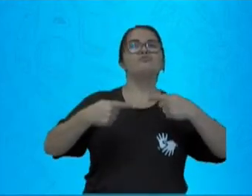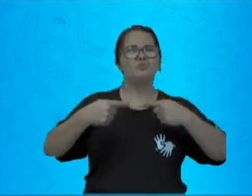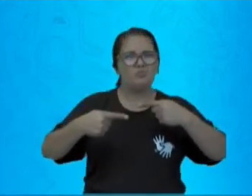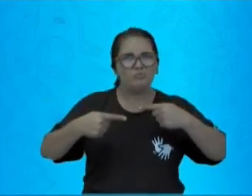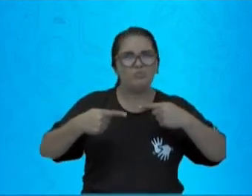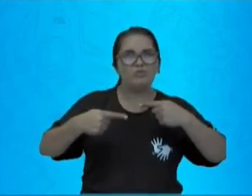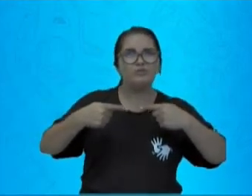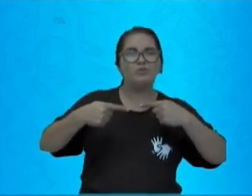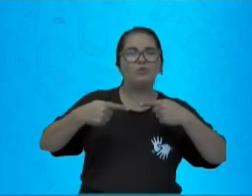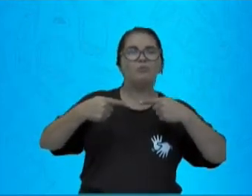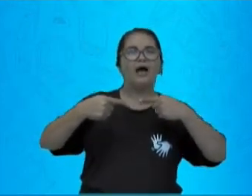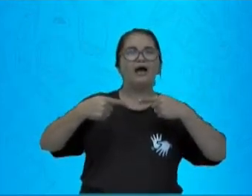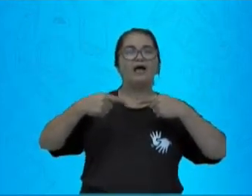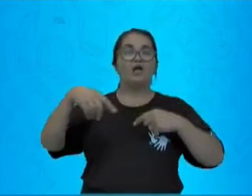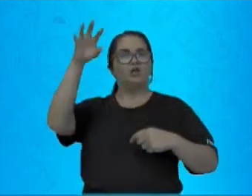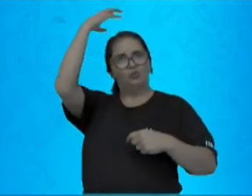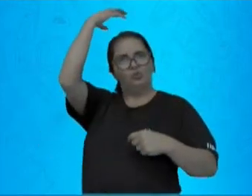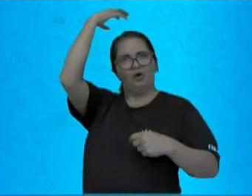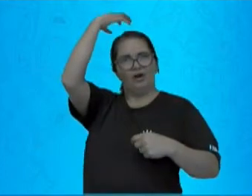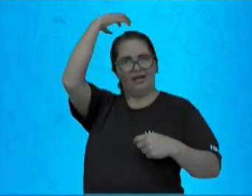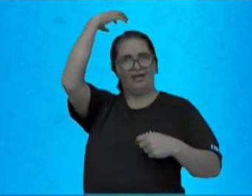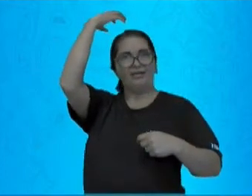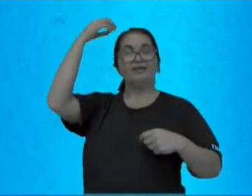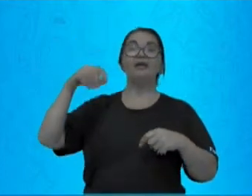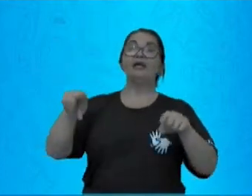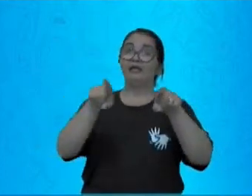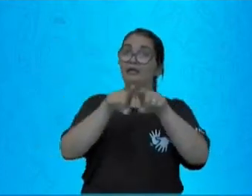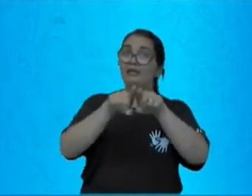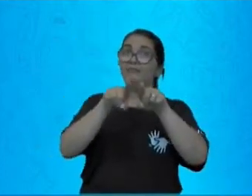inglês para fazer esse movimento.